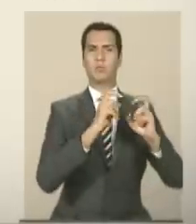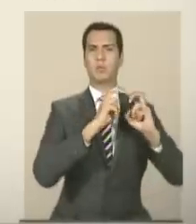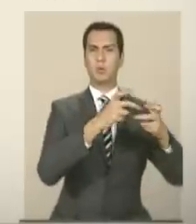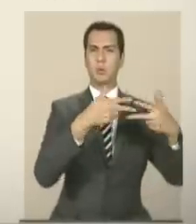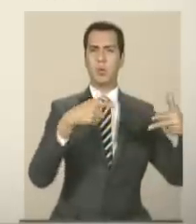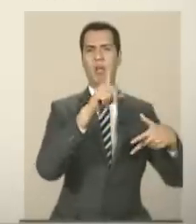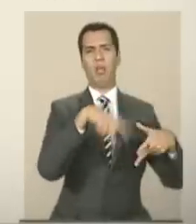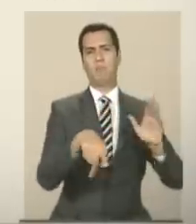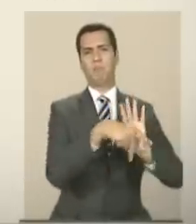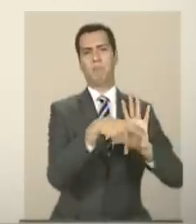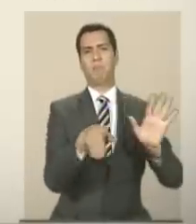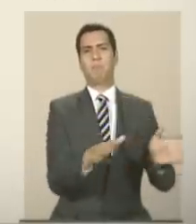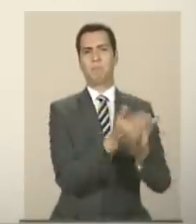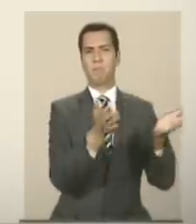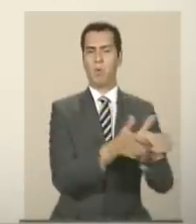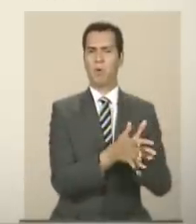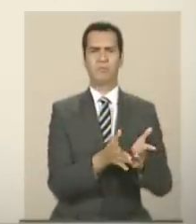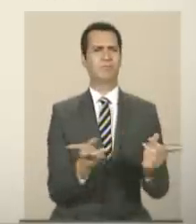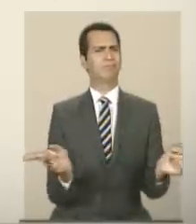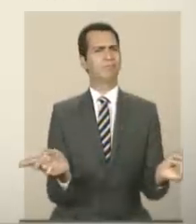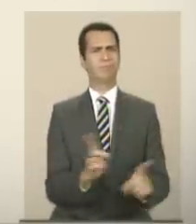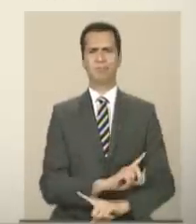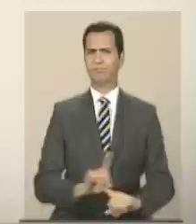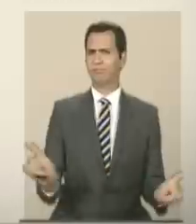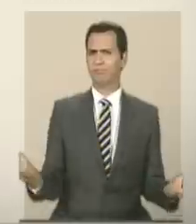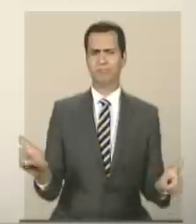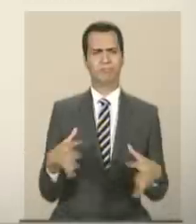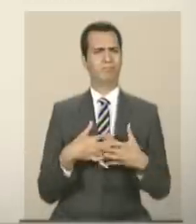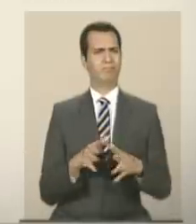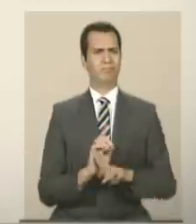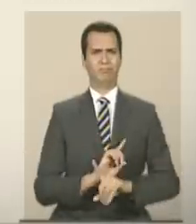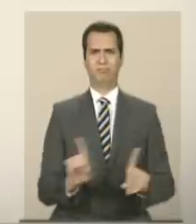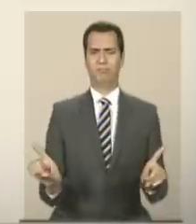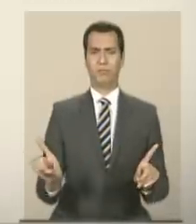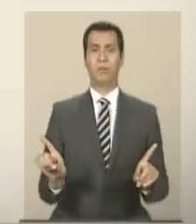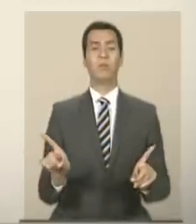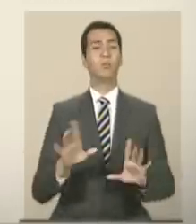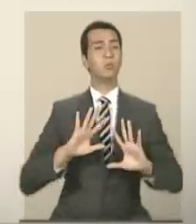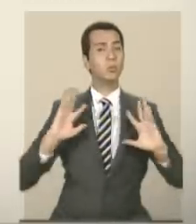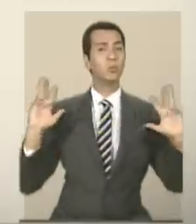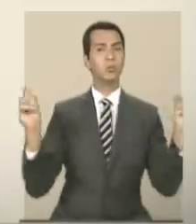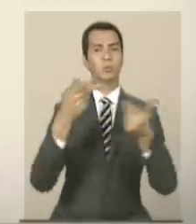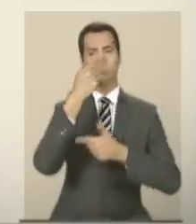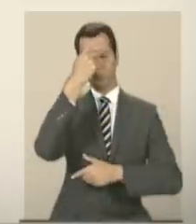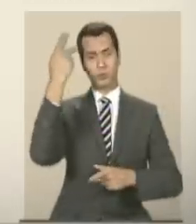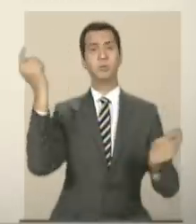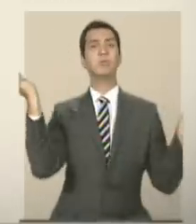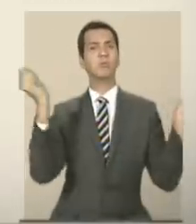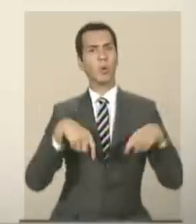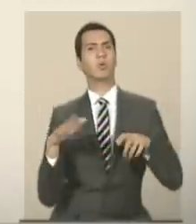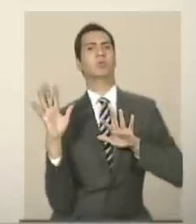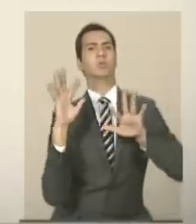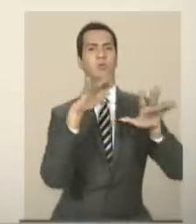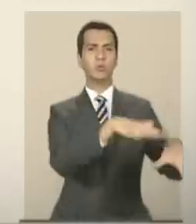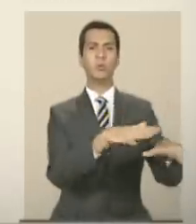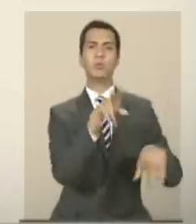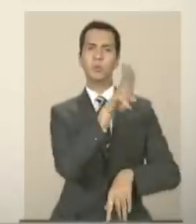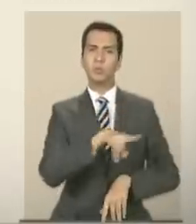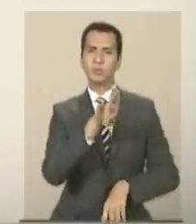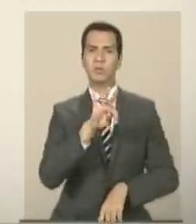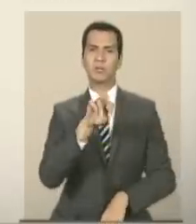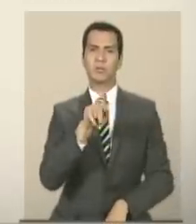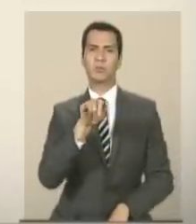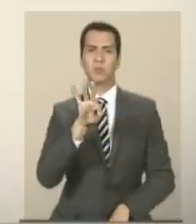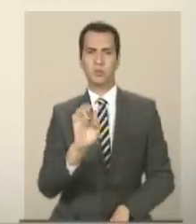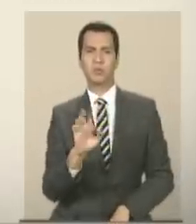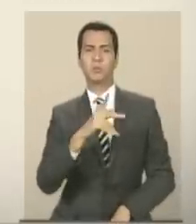Vamos garantir qualidade para que todas as pessoas queiram utilizar o transporte público, o transporte